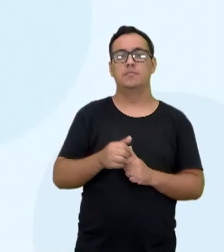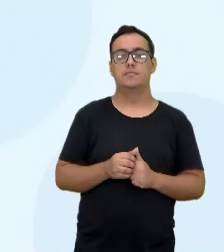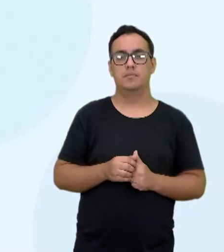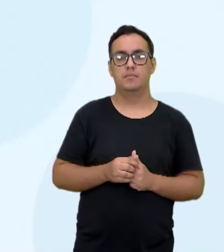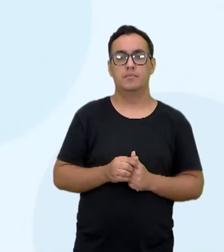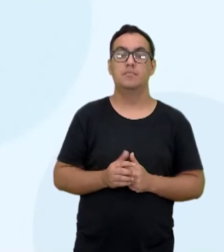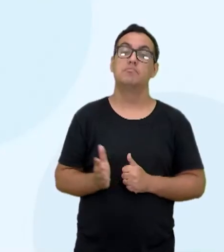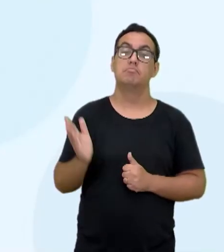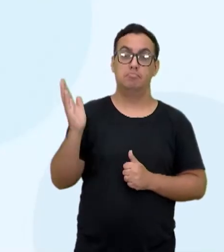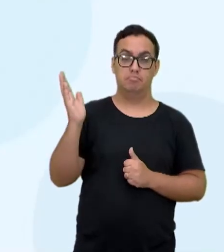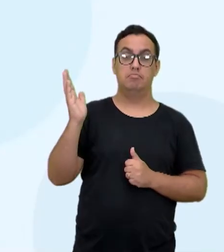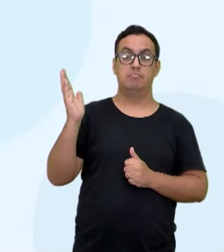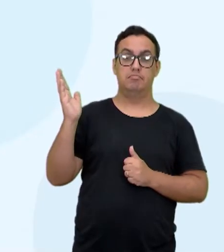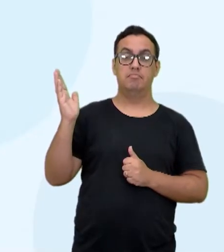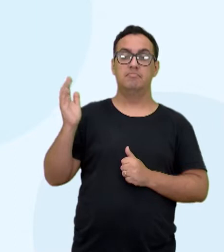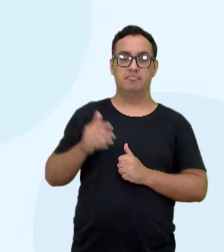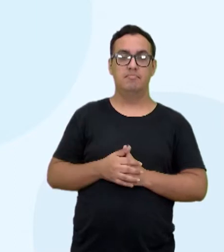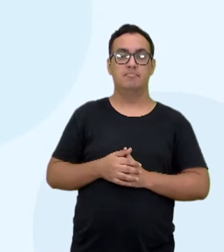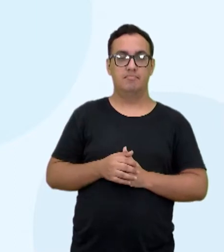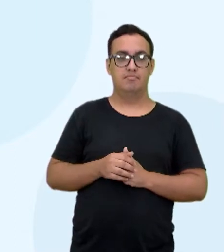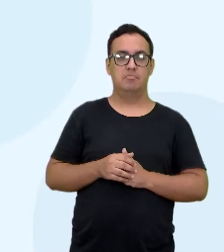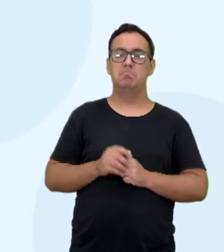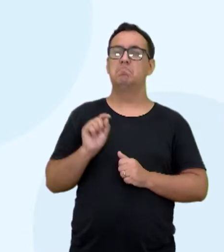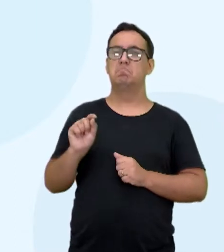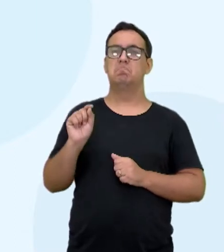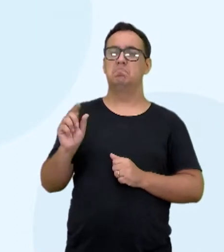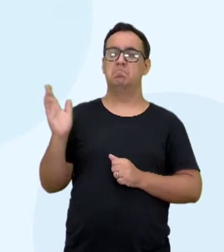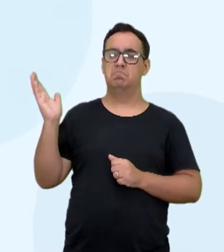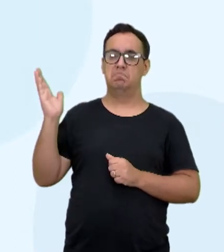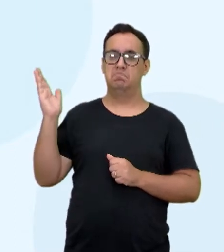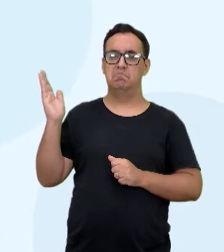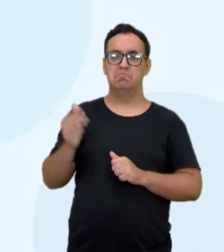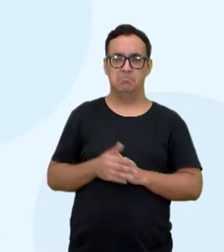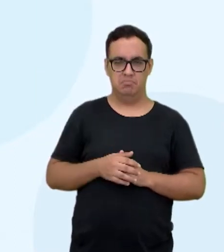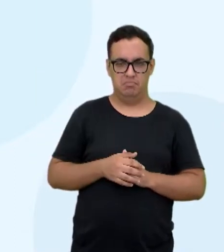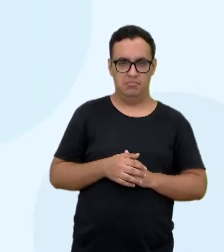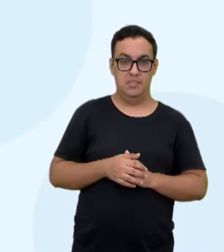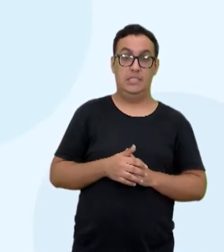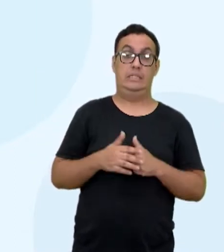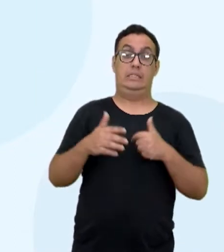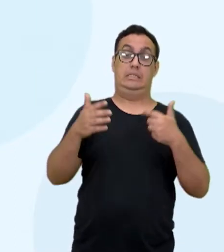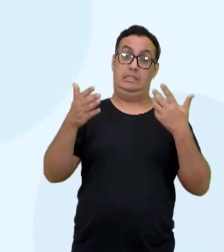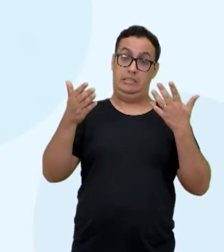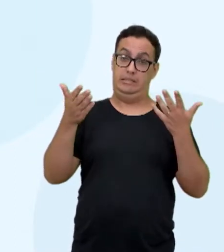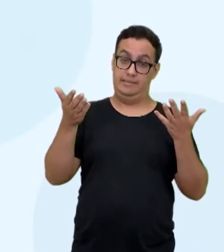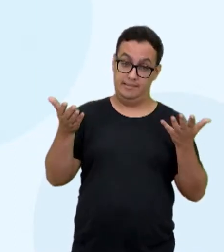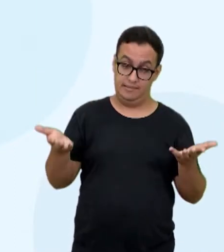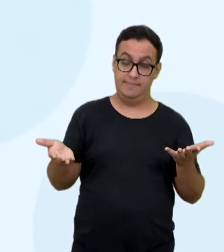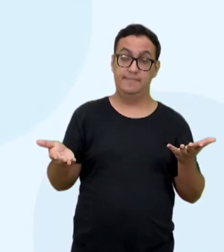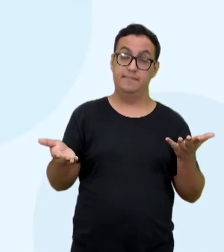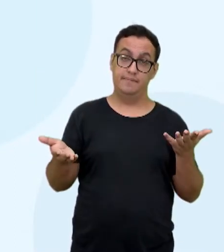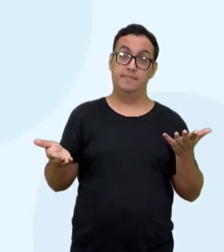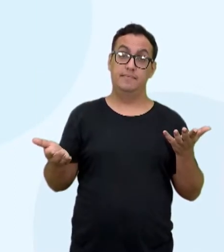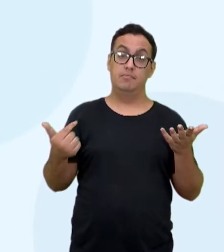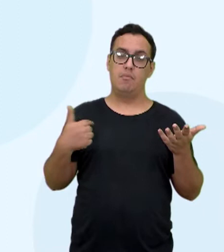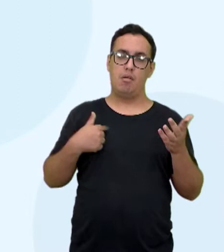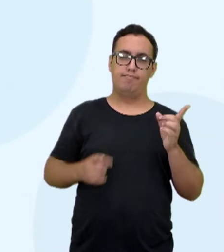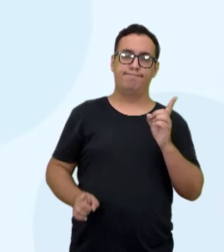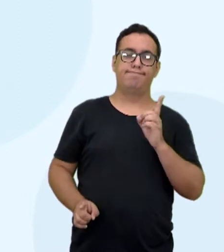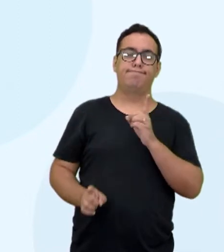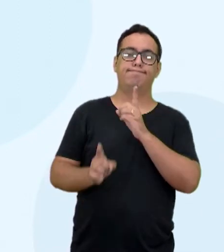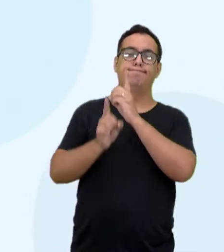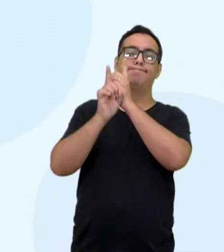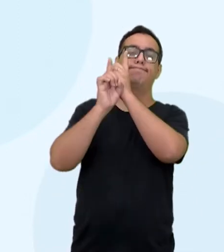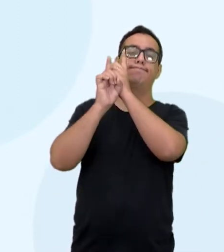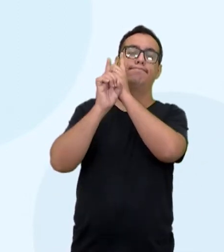aí na tela, etnomatemática, né? O que será que é isso? Fiquei curiosa. Aí, eu descobri